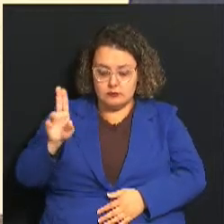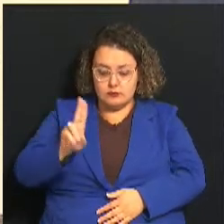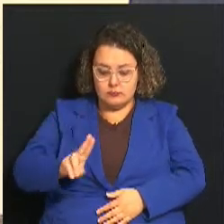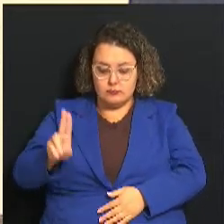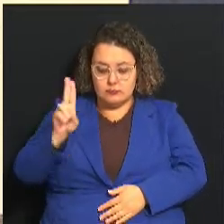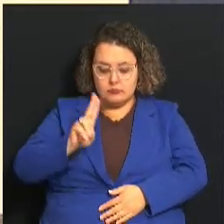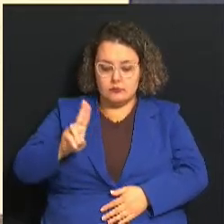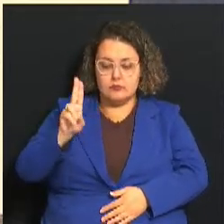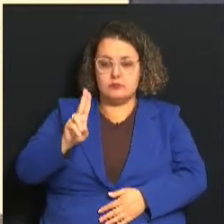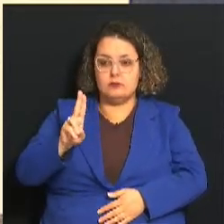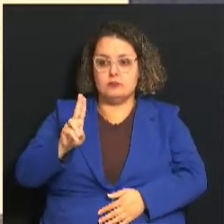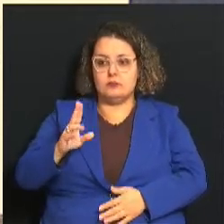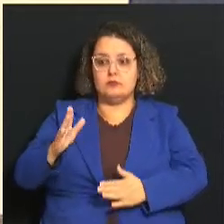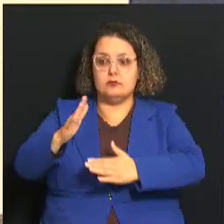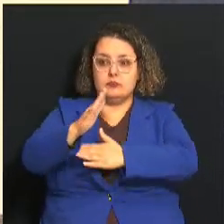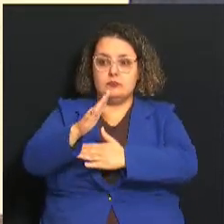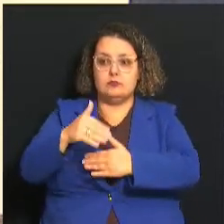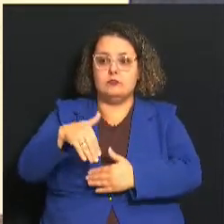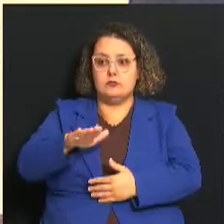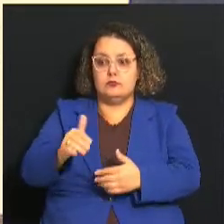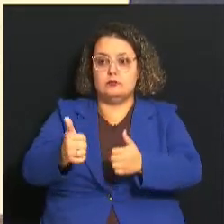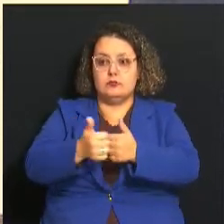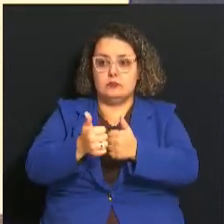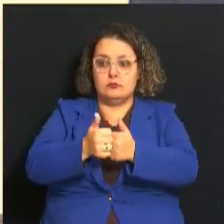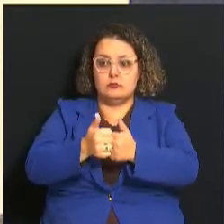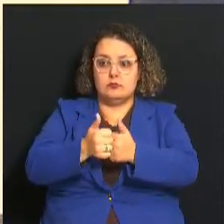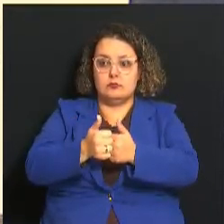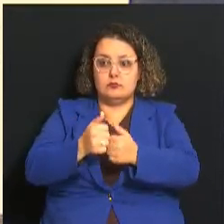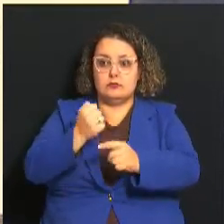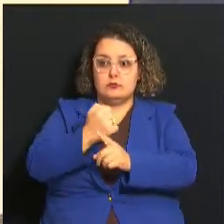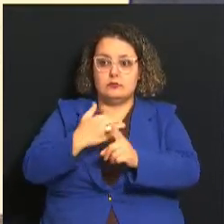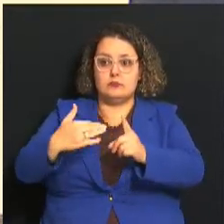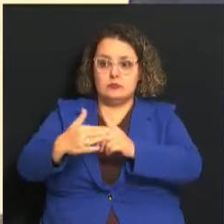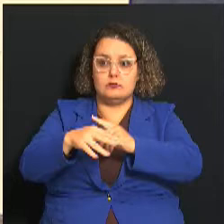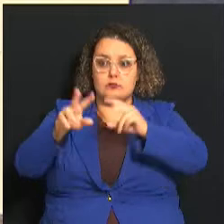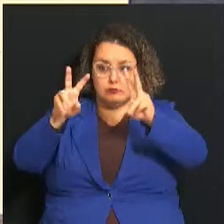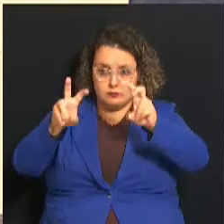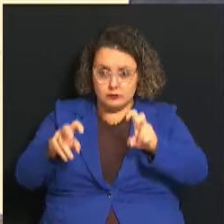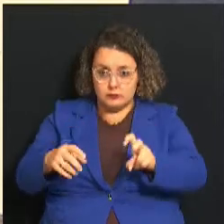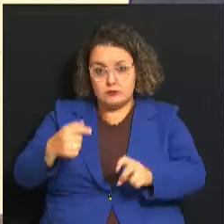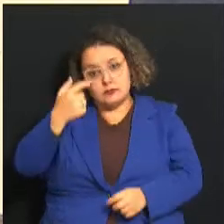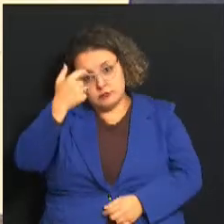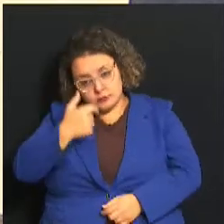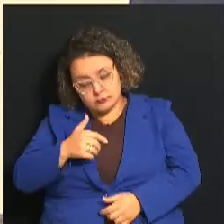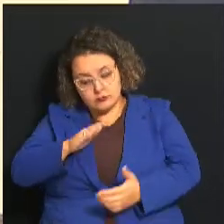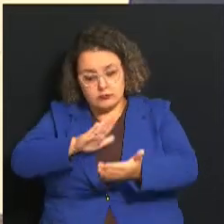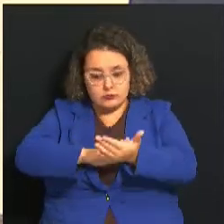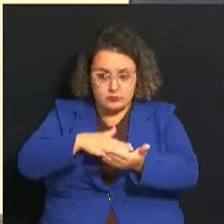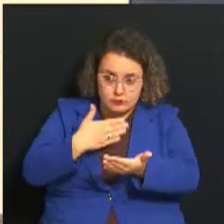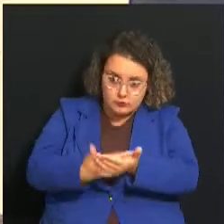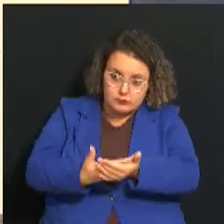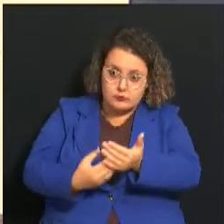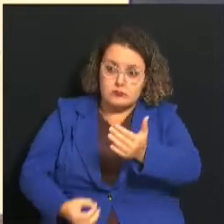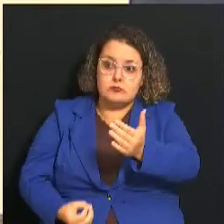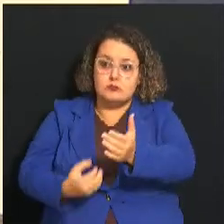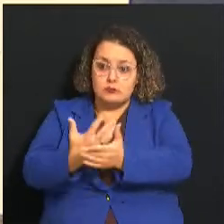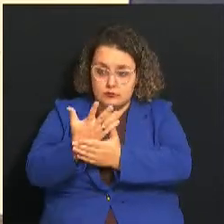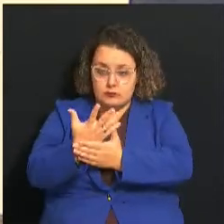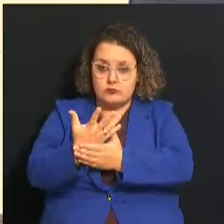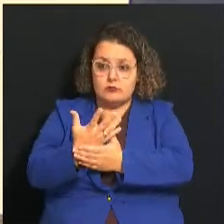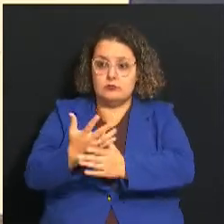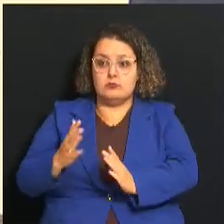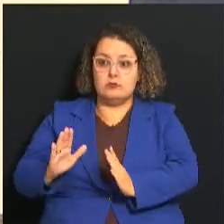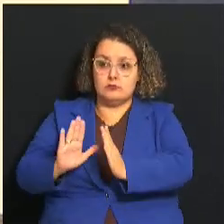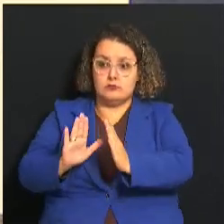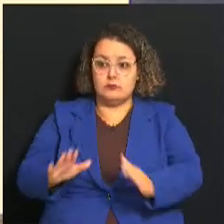colocar a Câmara mais perto da sociedade nessas questões. É assim que eu interpretei a criação e a possibilidade das frentes, e foi com